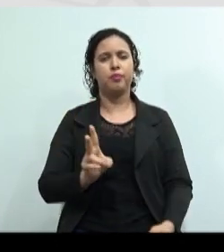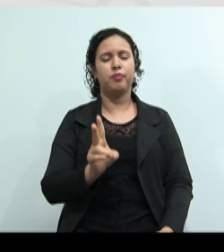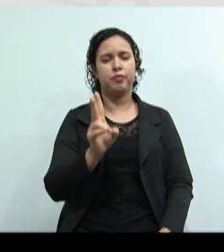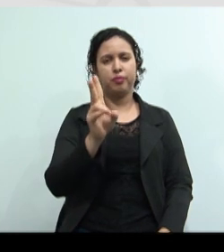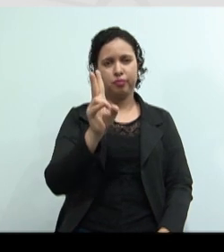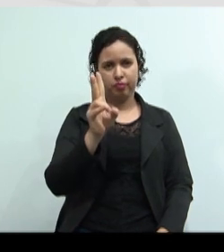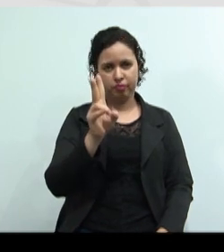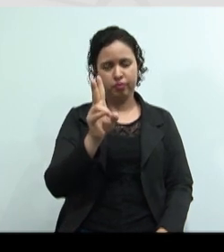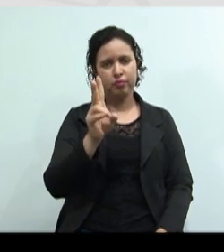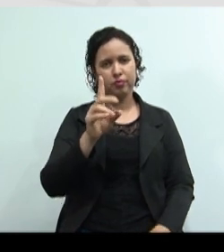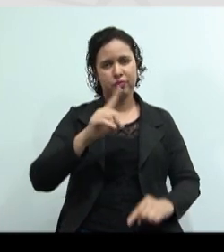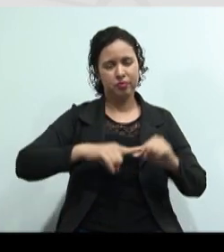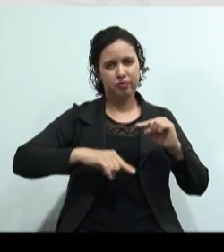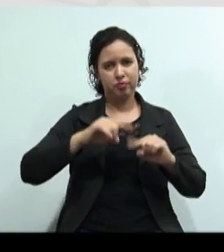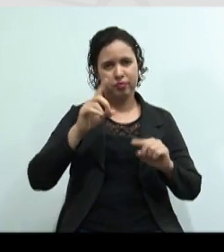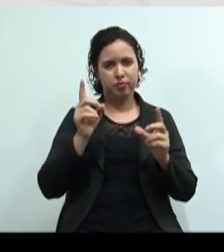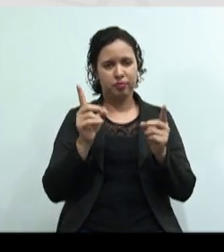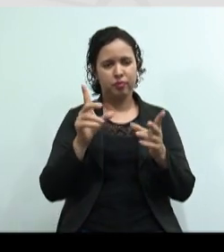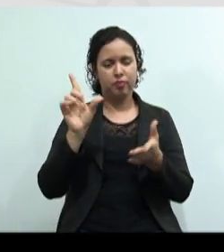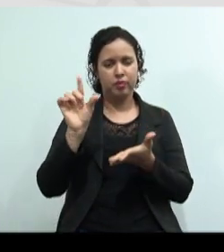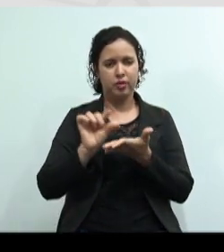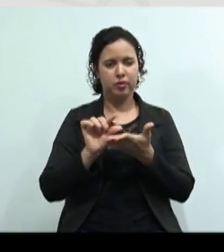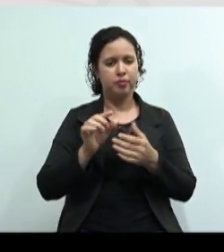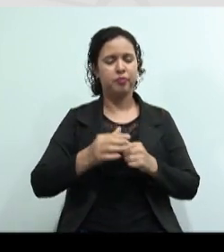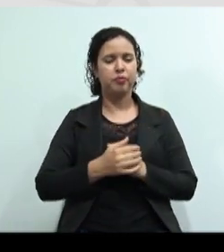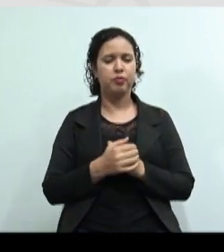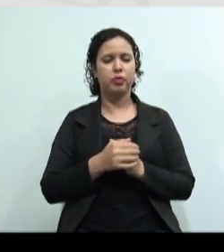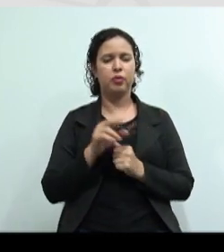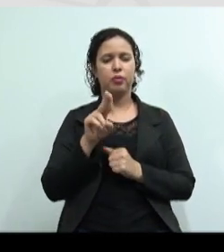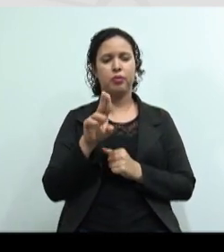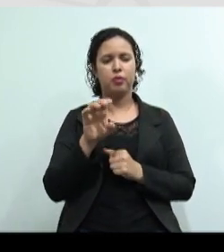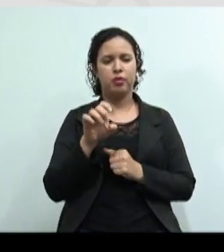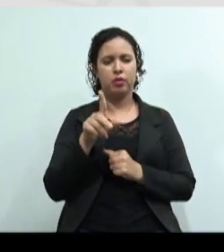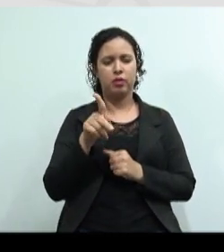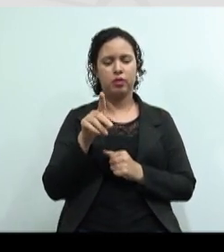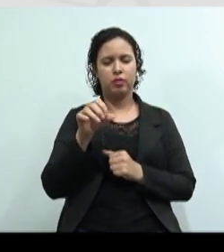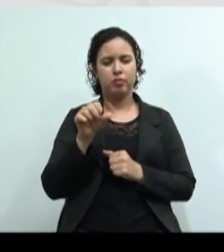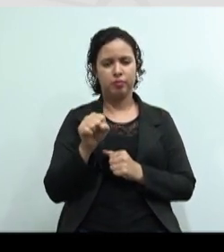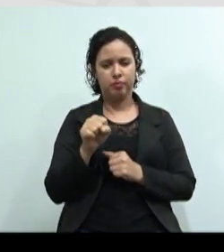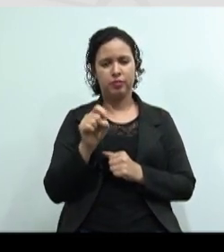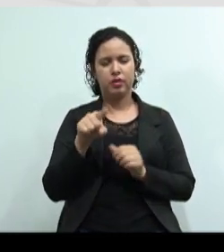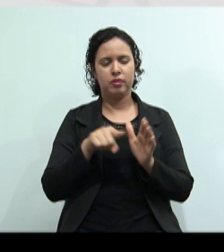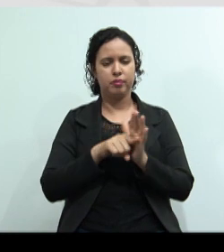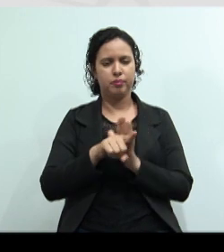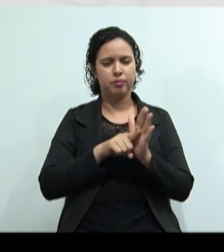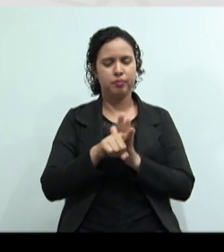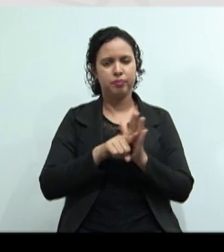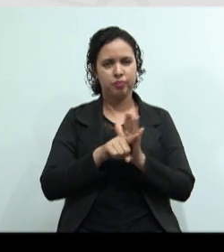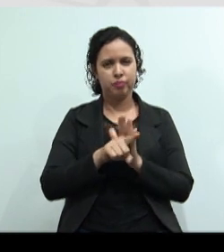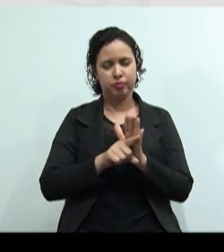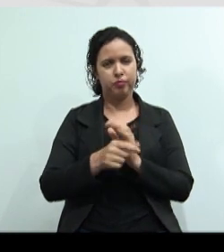vendida menor. O EPS, de acordo com esse critério, os estoques são avaliados com base nas primeiras aquisições. Assim,